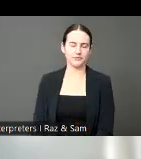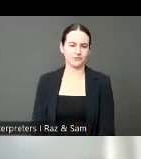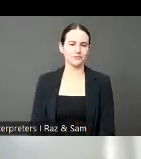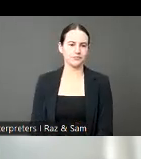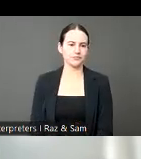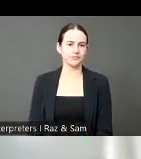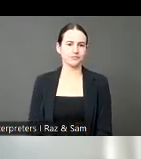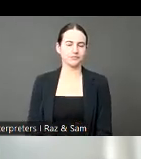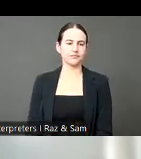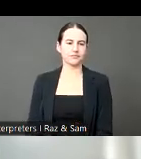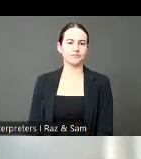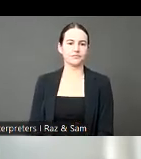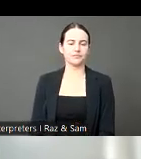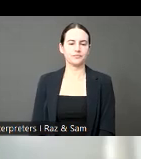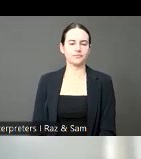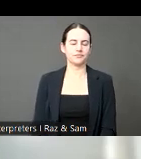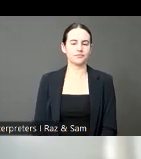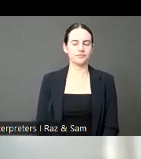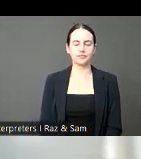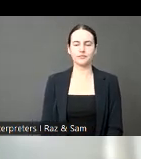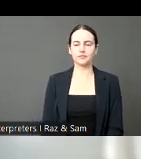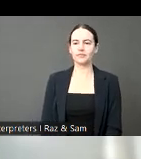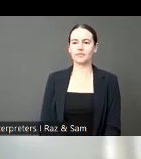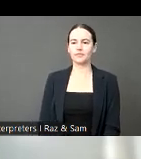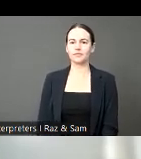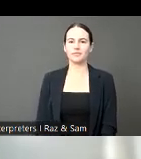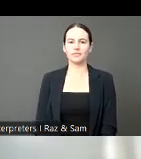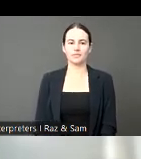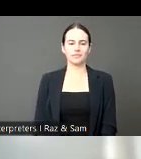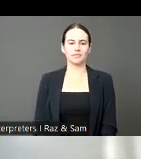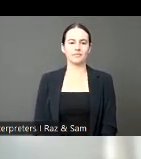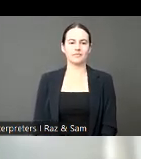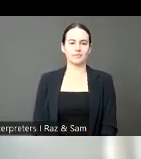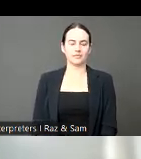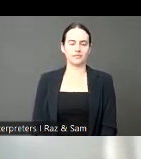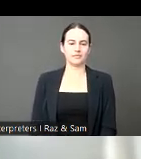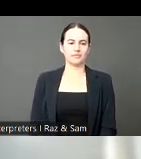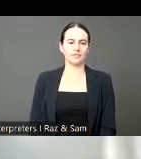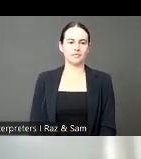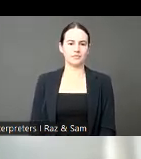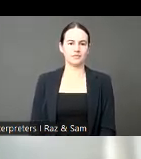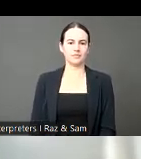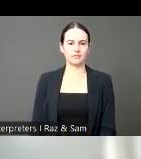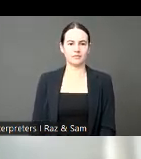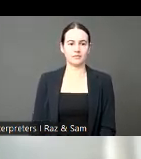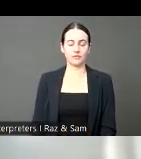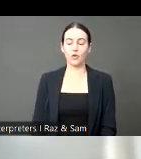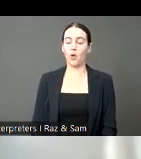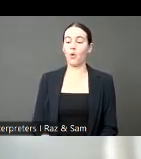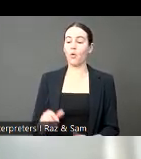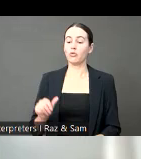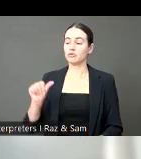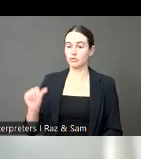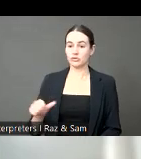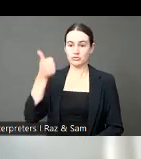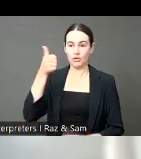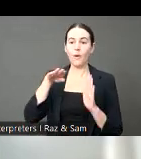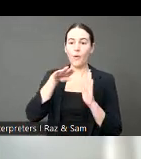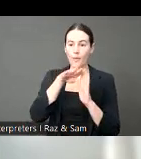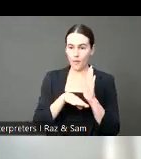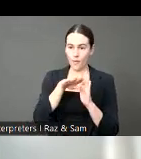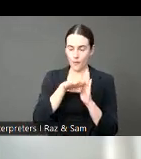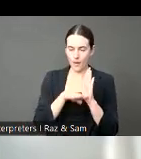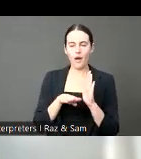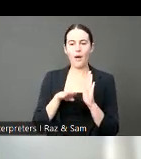do que nós imaginamos para os próximos anos, das doenças que nós estamos mais próximos de eliminar. Então, a primeira, a filariose linfática,